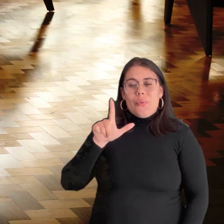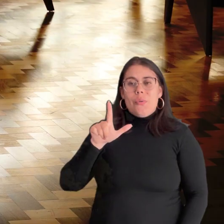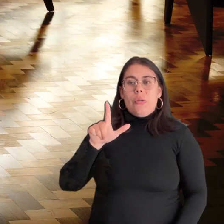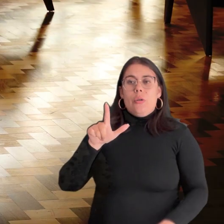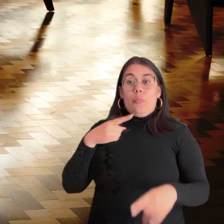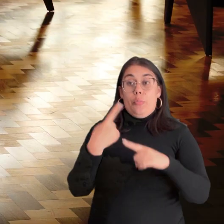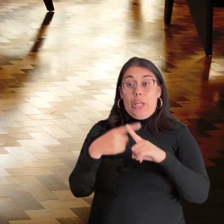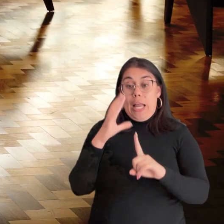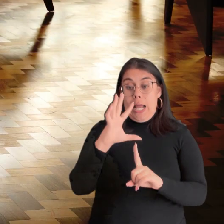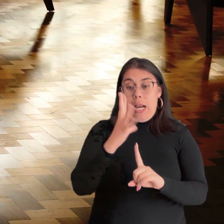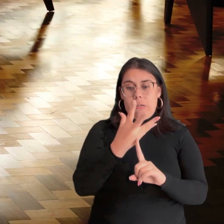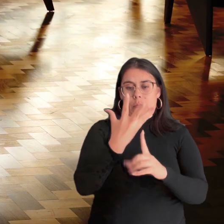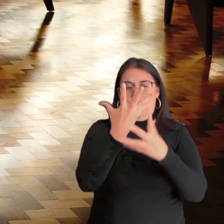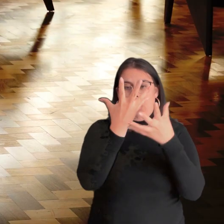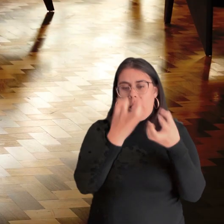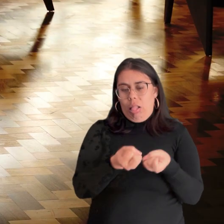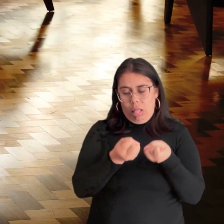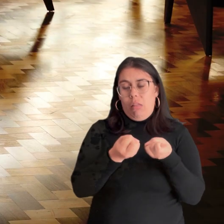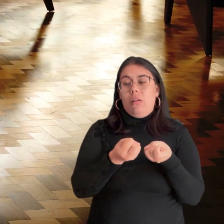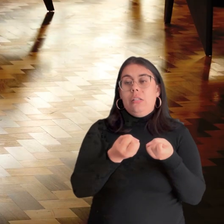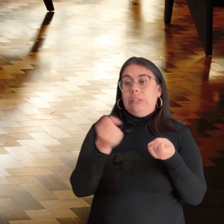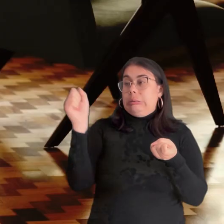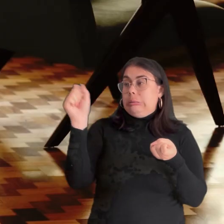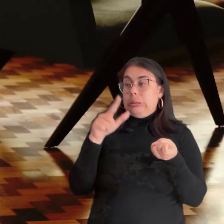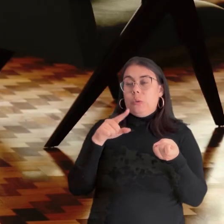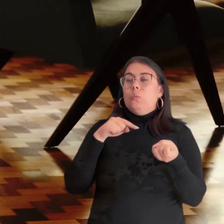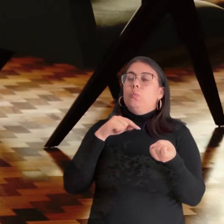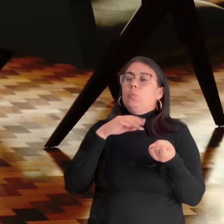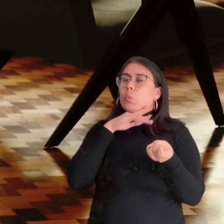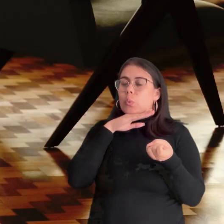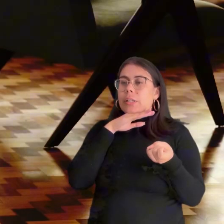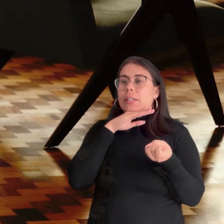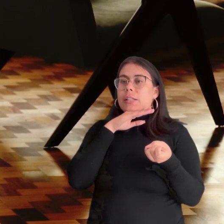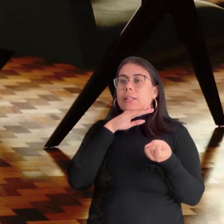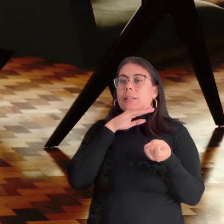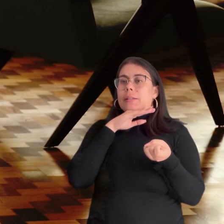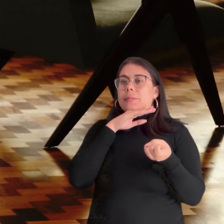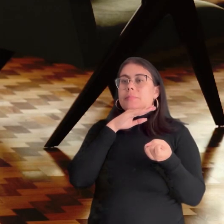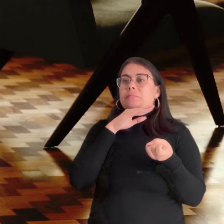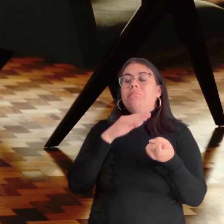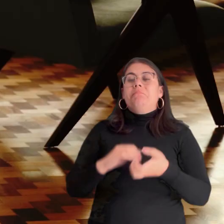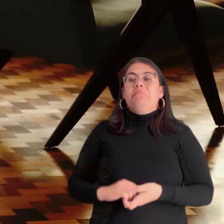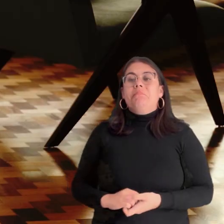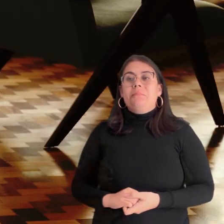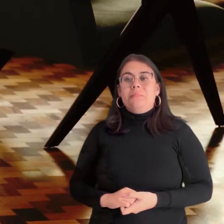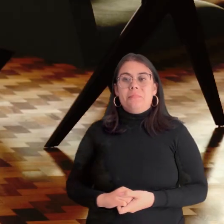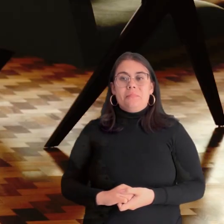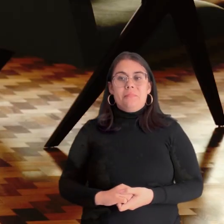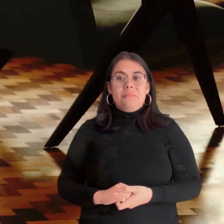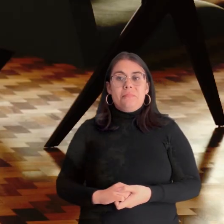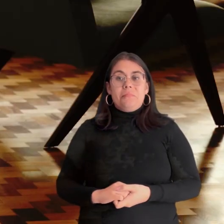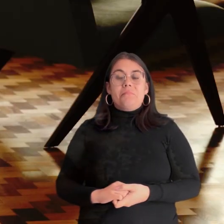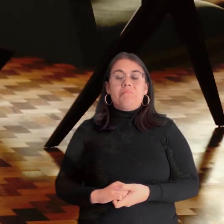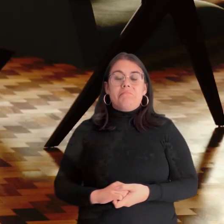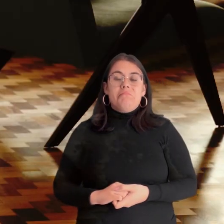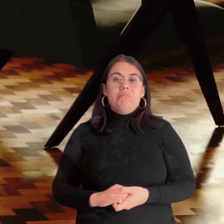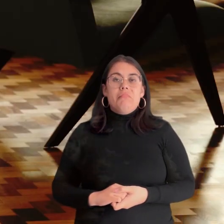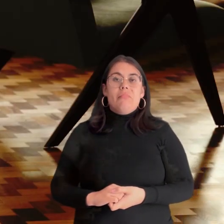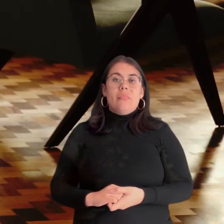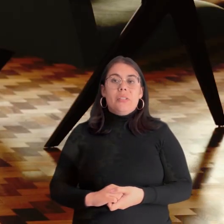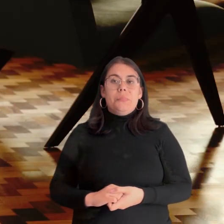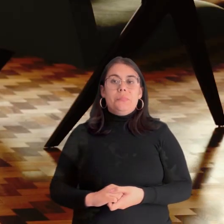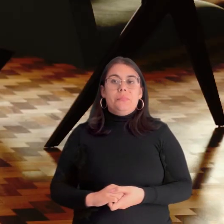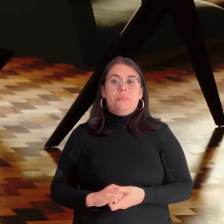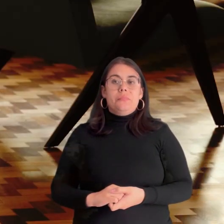trabalhados, resseca. Há uma coerência numa linha do tempo, que pode ter